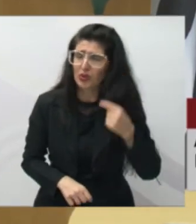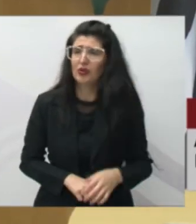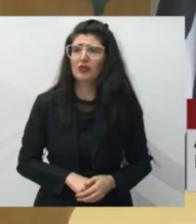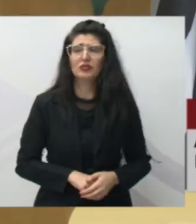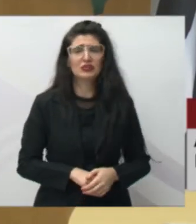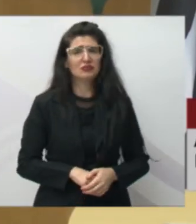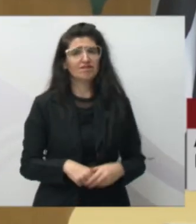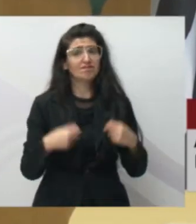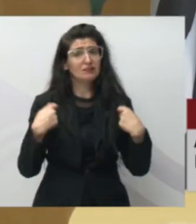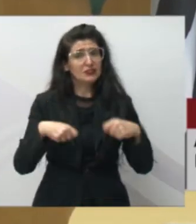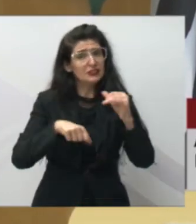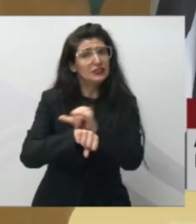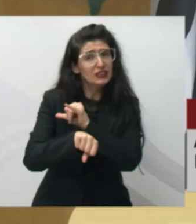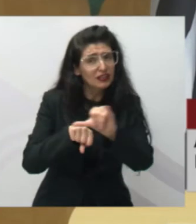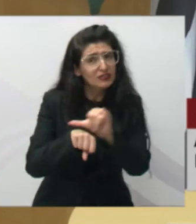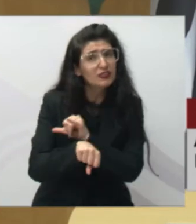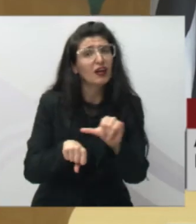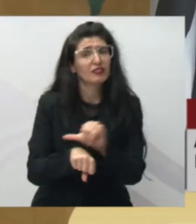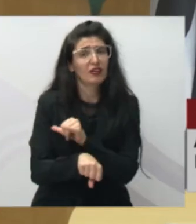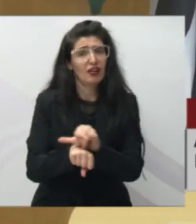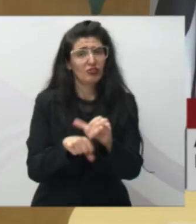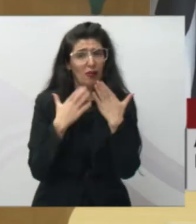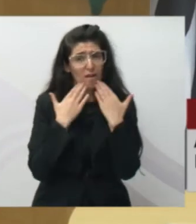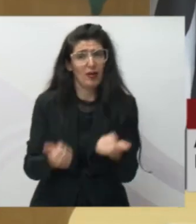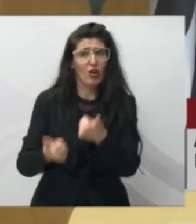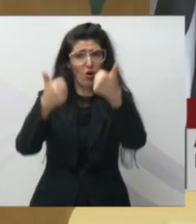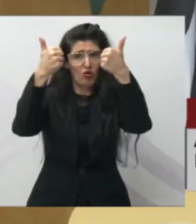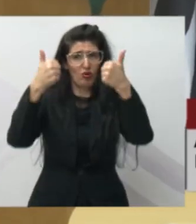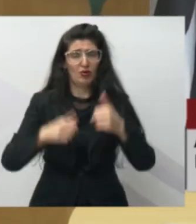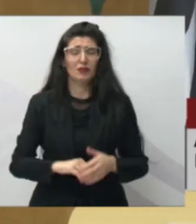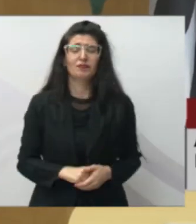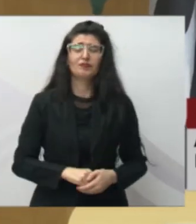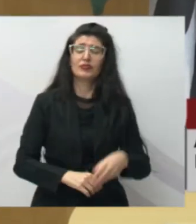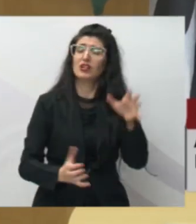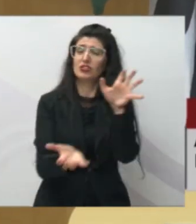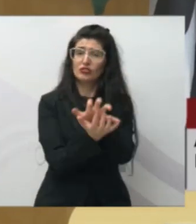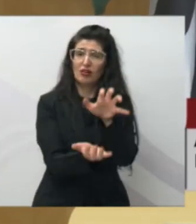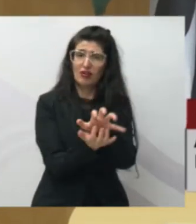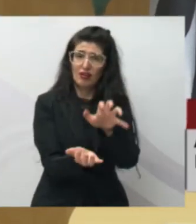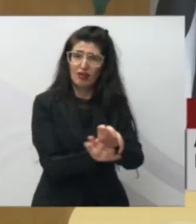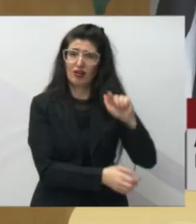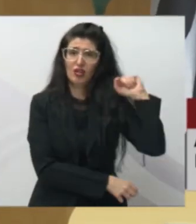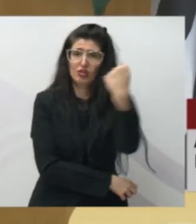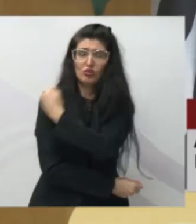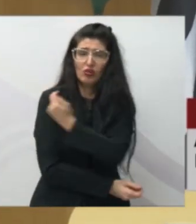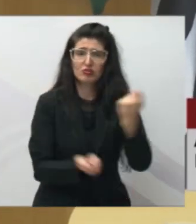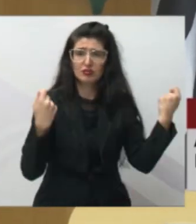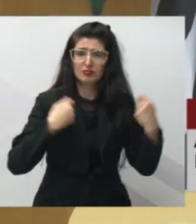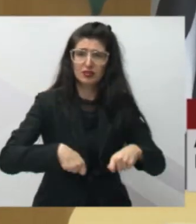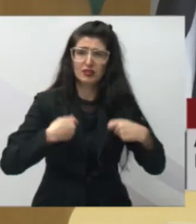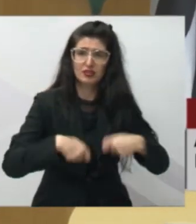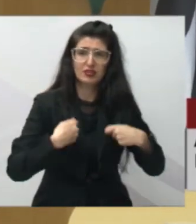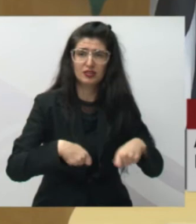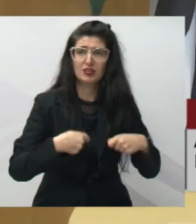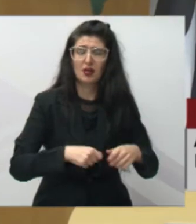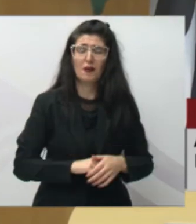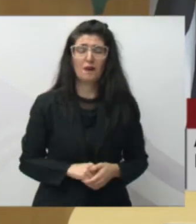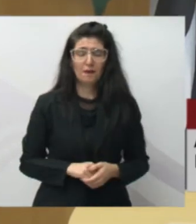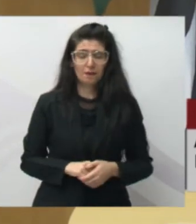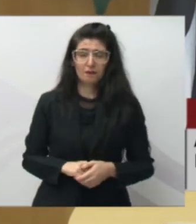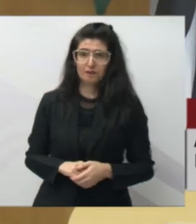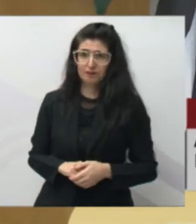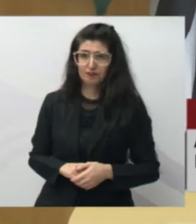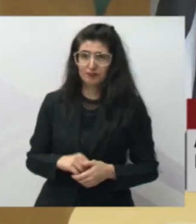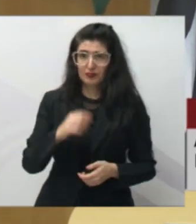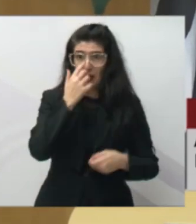formas diferentes. Aí quero passar um dado, porque em Jacareí nós precisamos flexibilizar